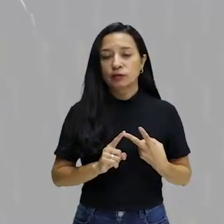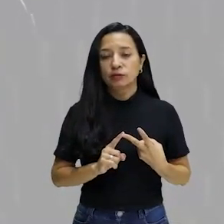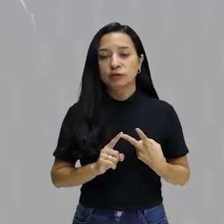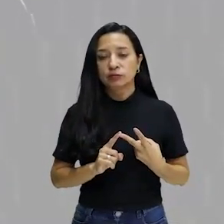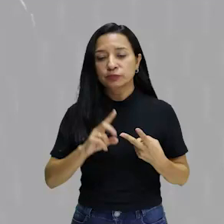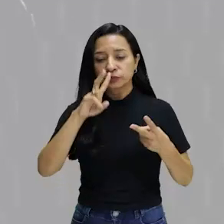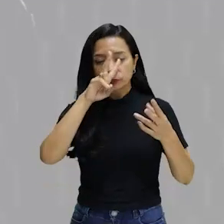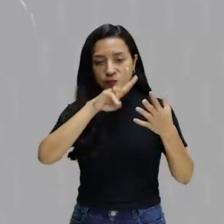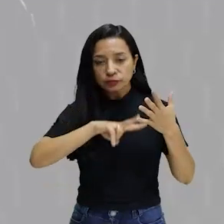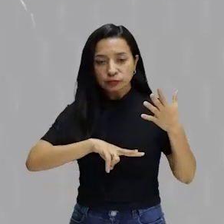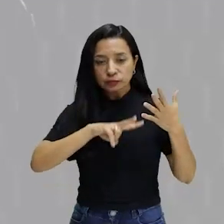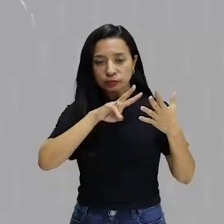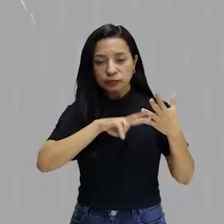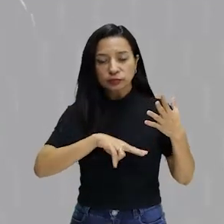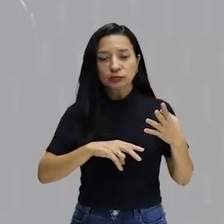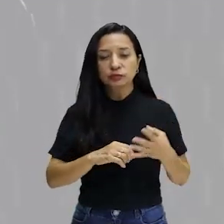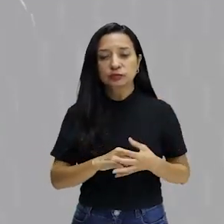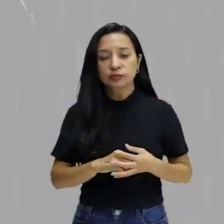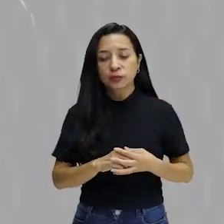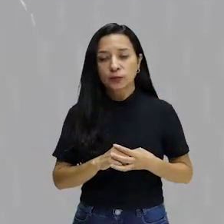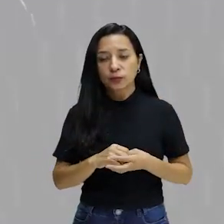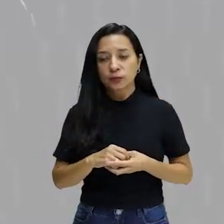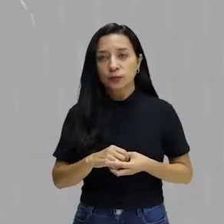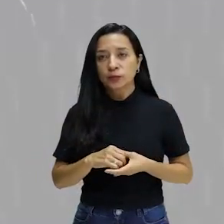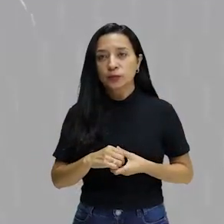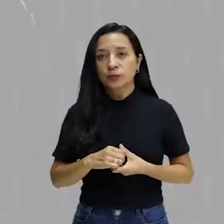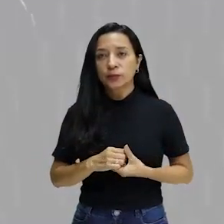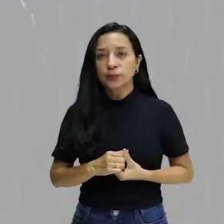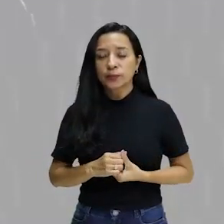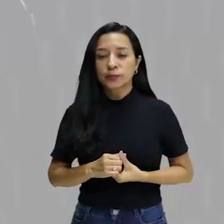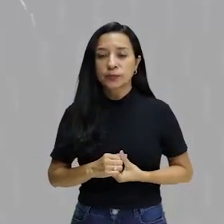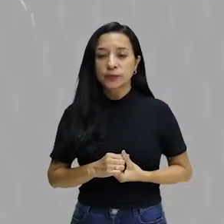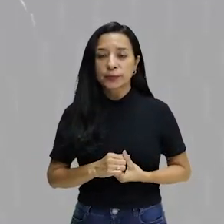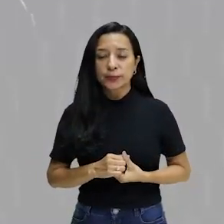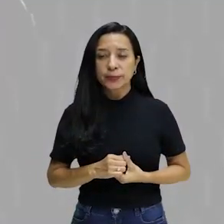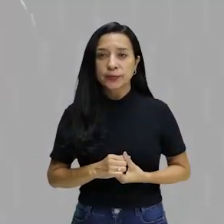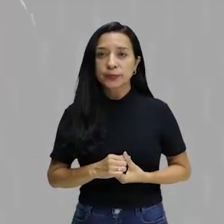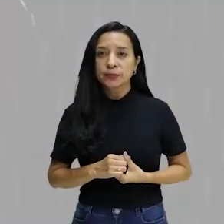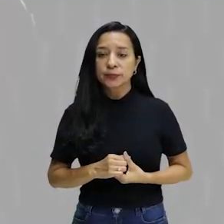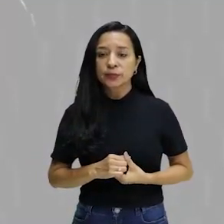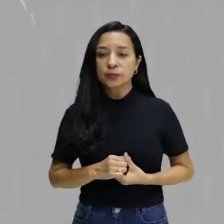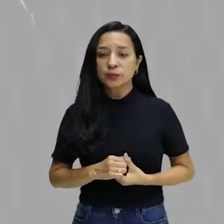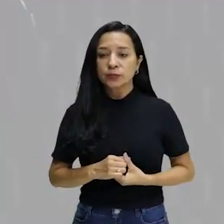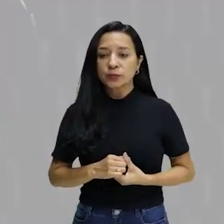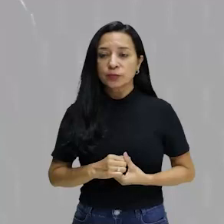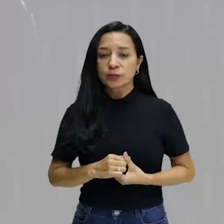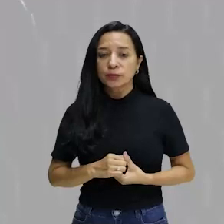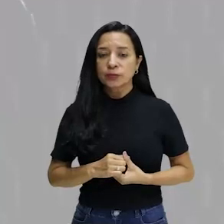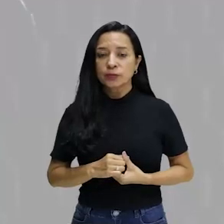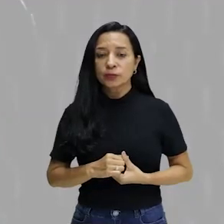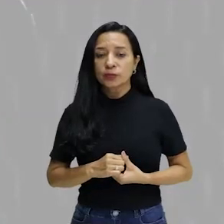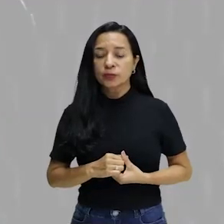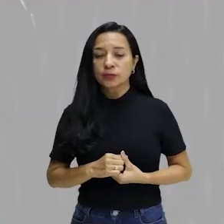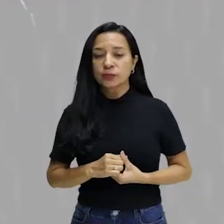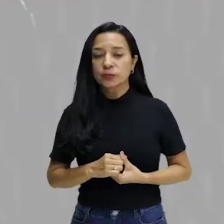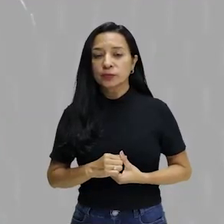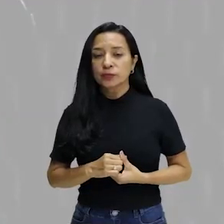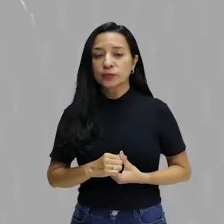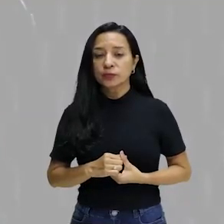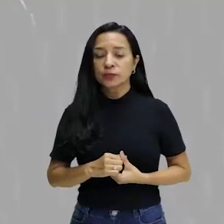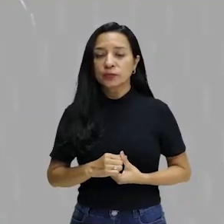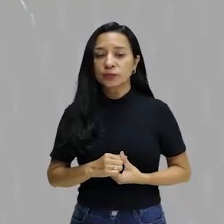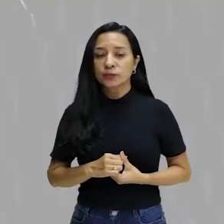o movimento ascendente da seiva pelo floema ocorre devido à pressão